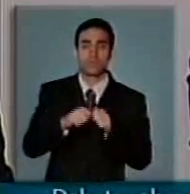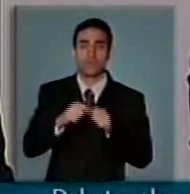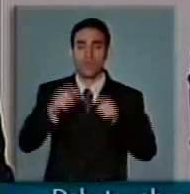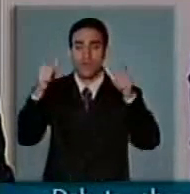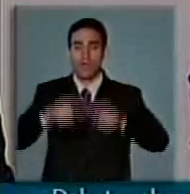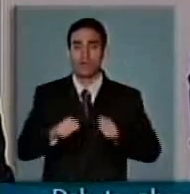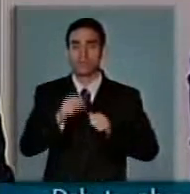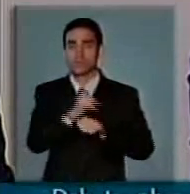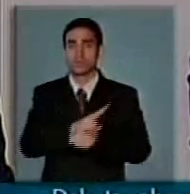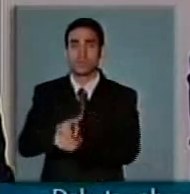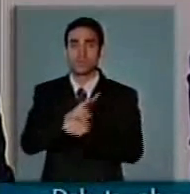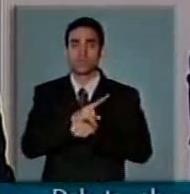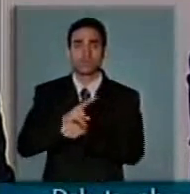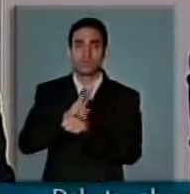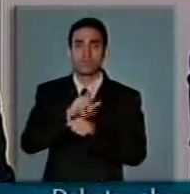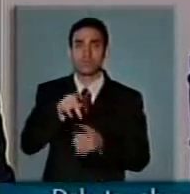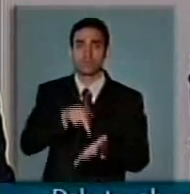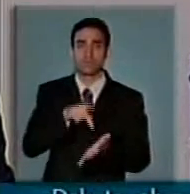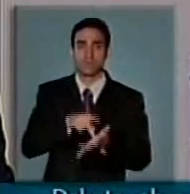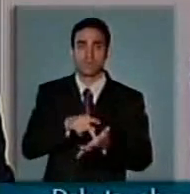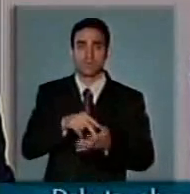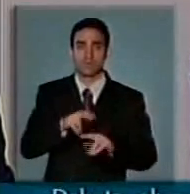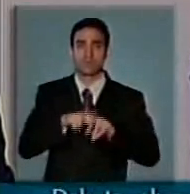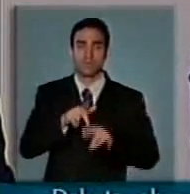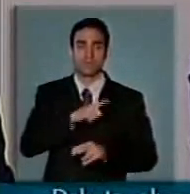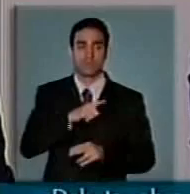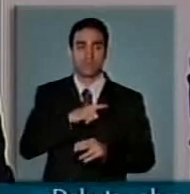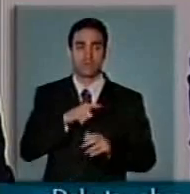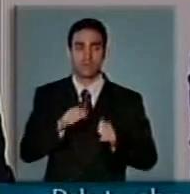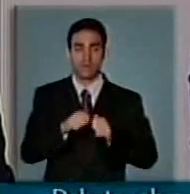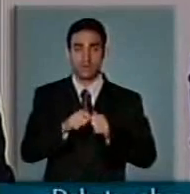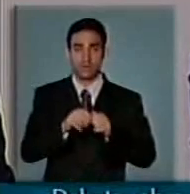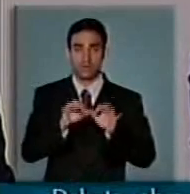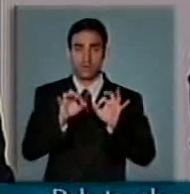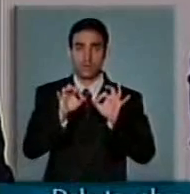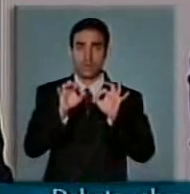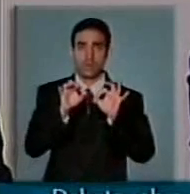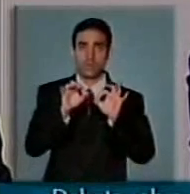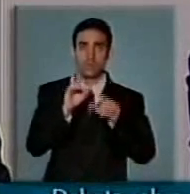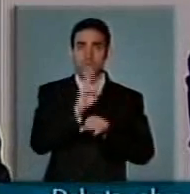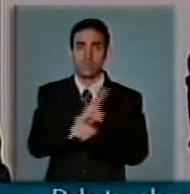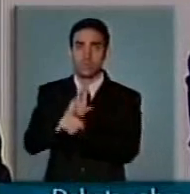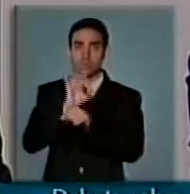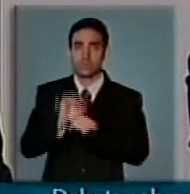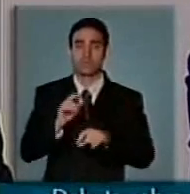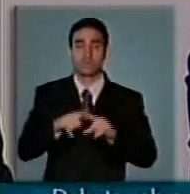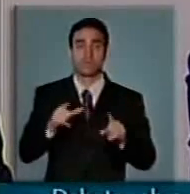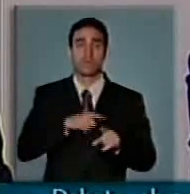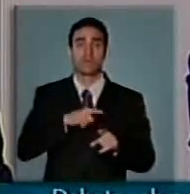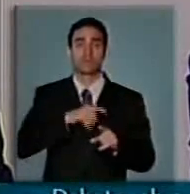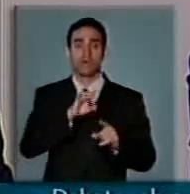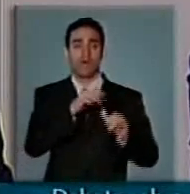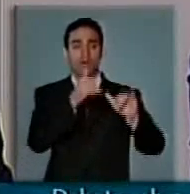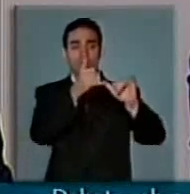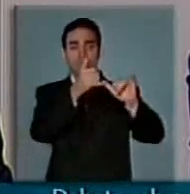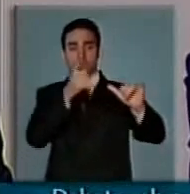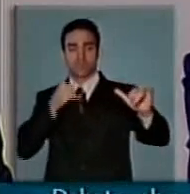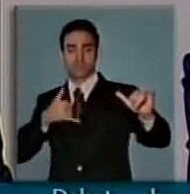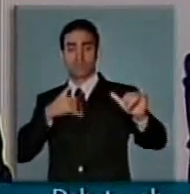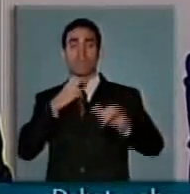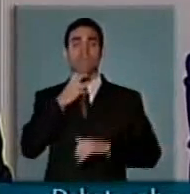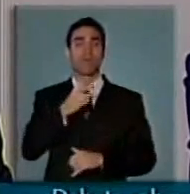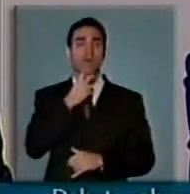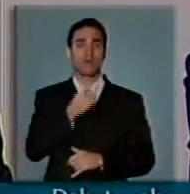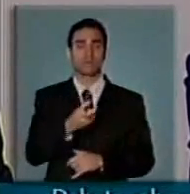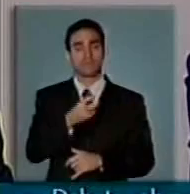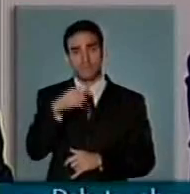controle, não é verdade. Nós temos o controle, mas quando ele é feito apenas por voz, fica dependente